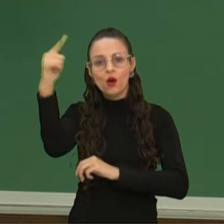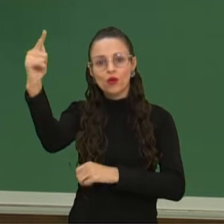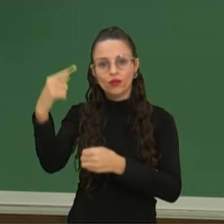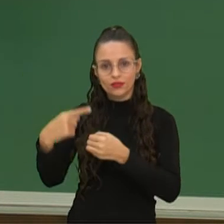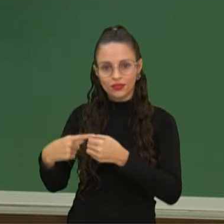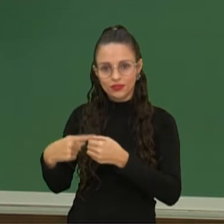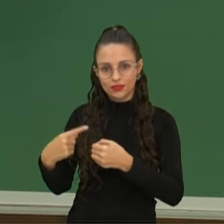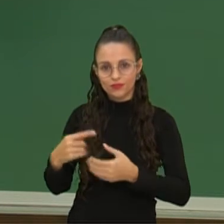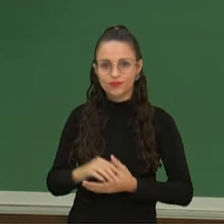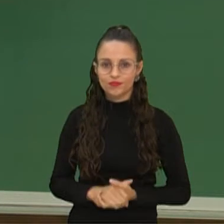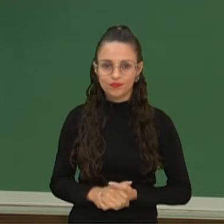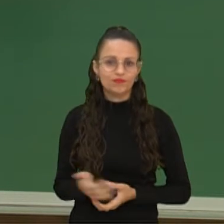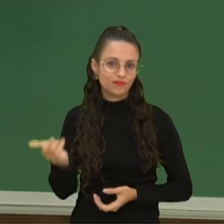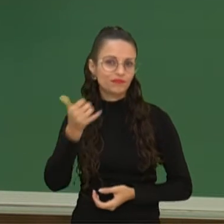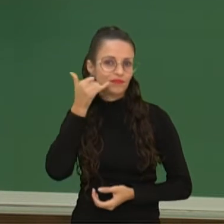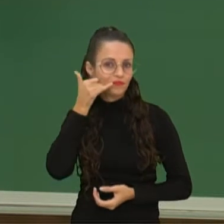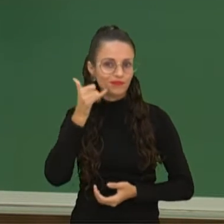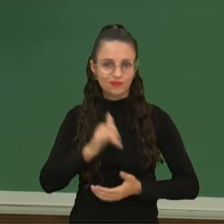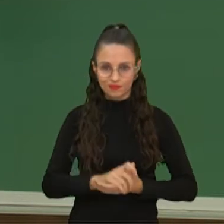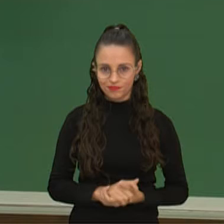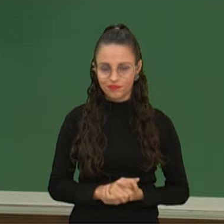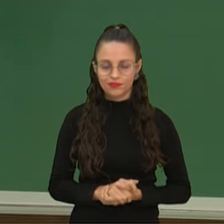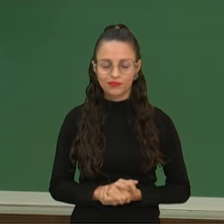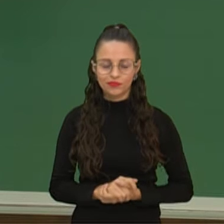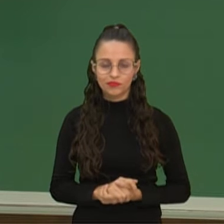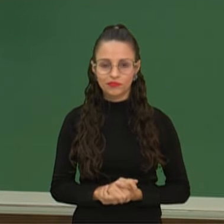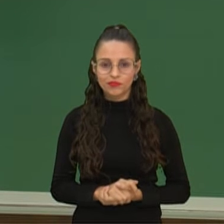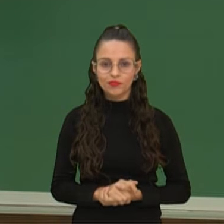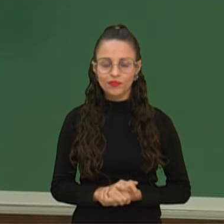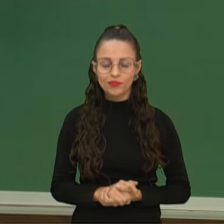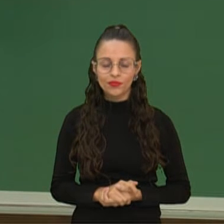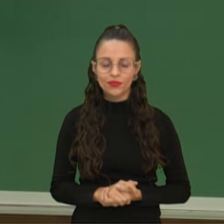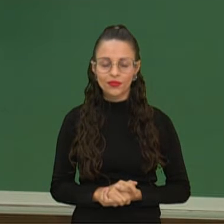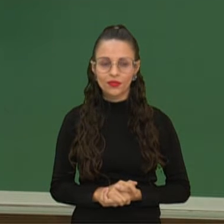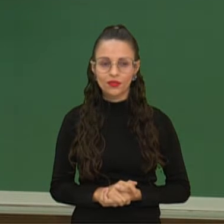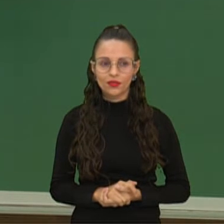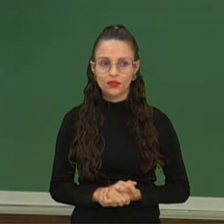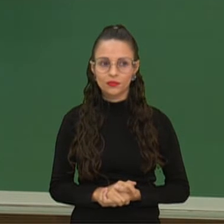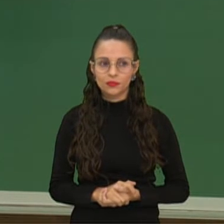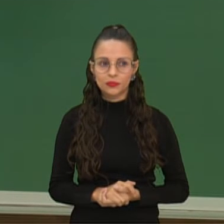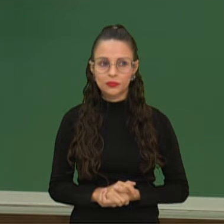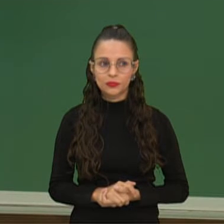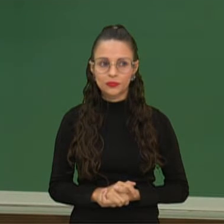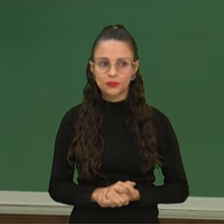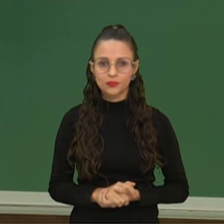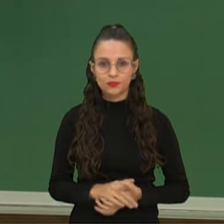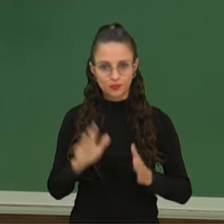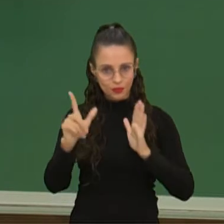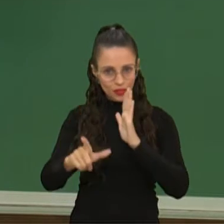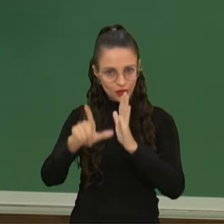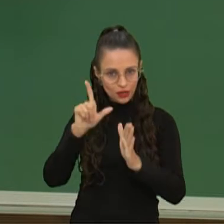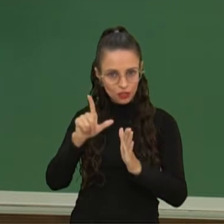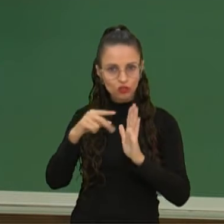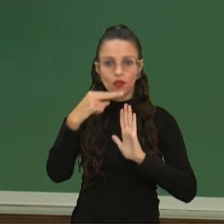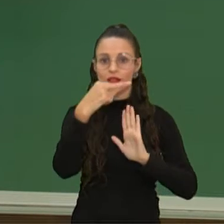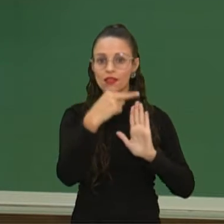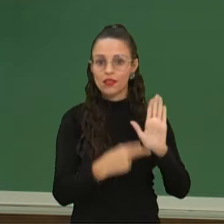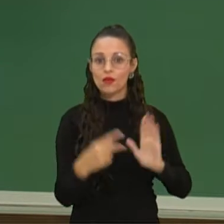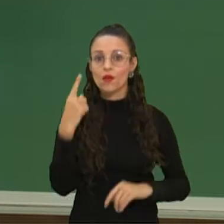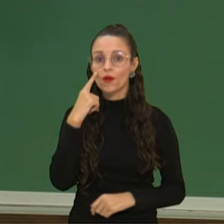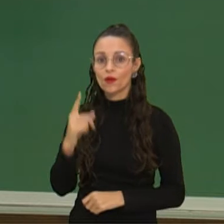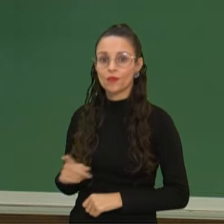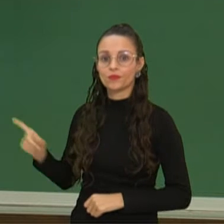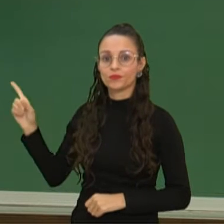cidade, telephone, ok? All right. Before reading, antes da leitura do nosso texto, dê uma olhada